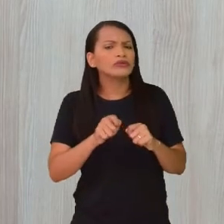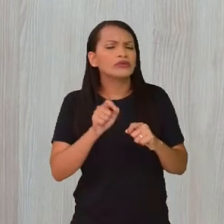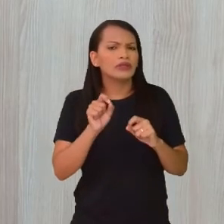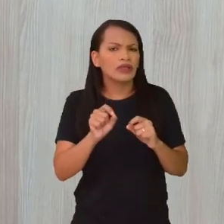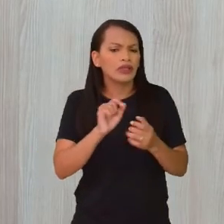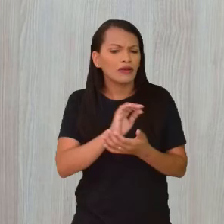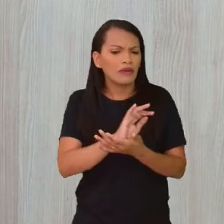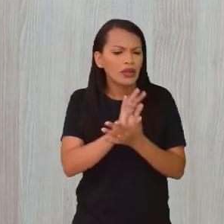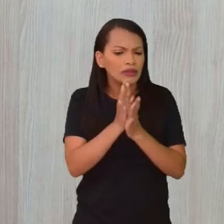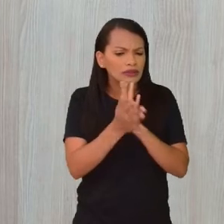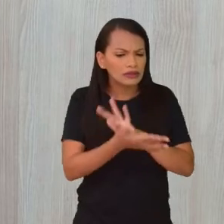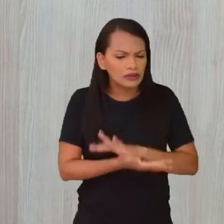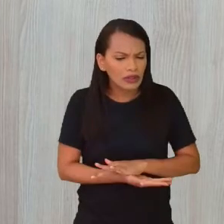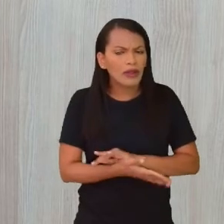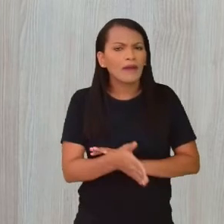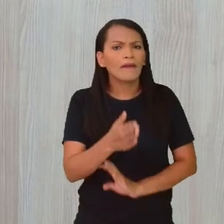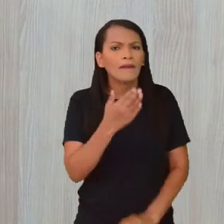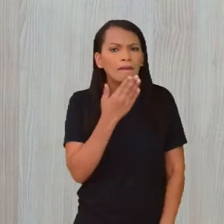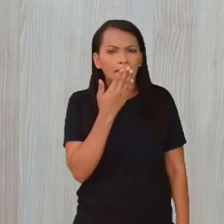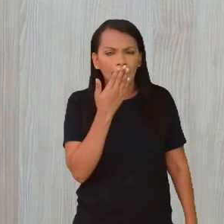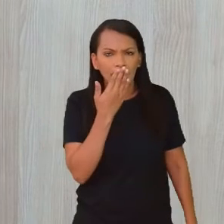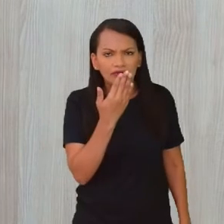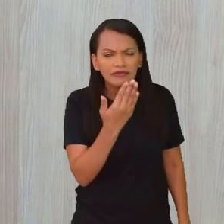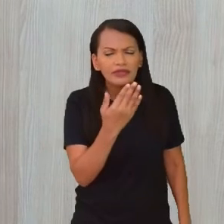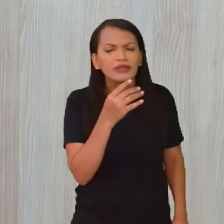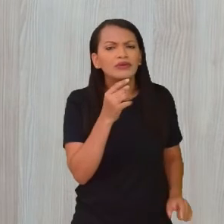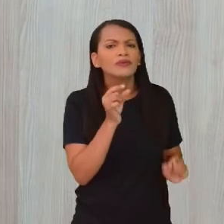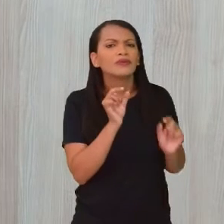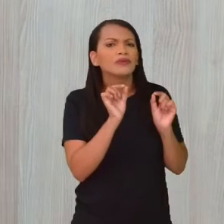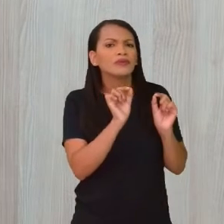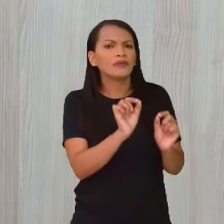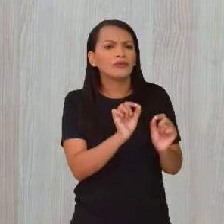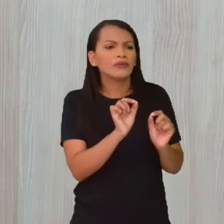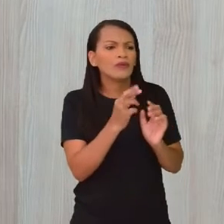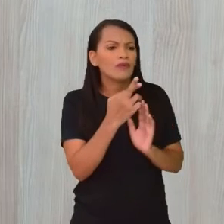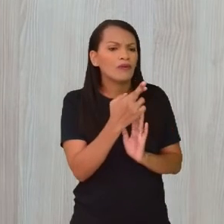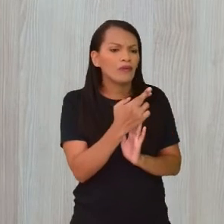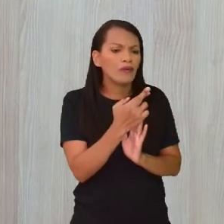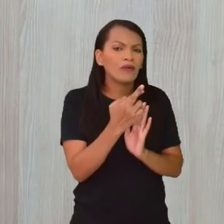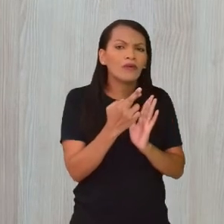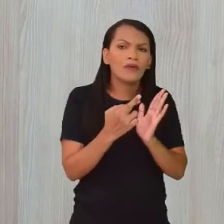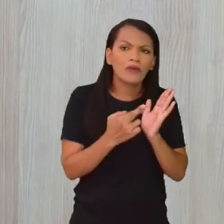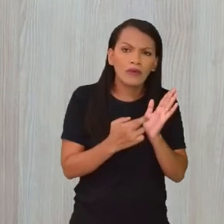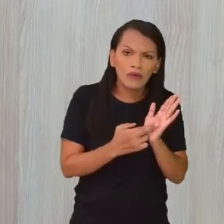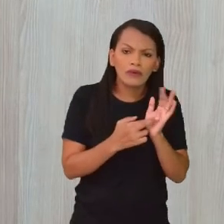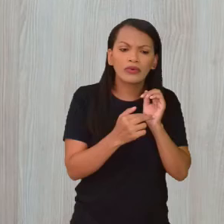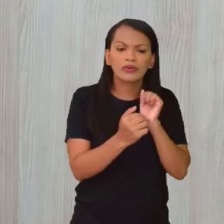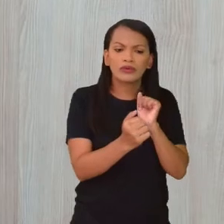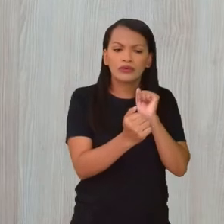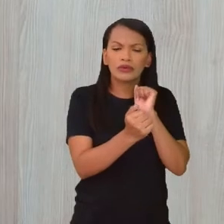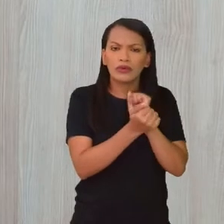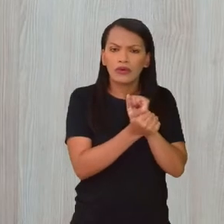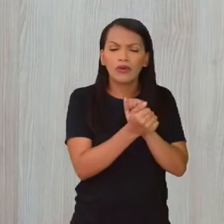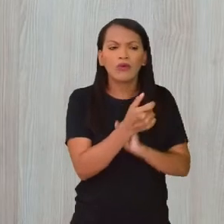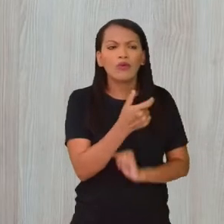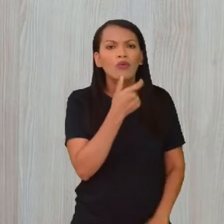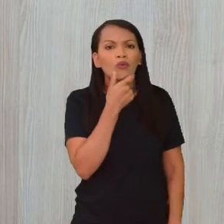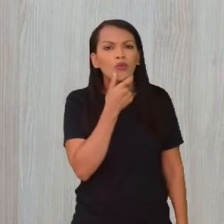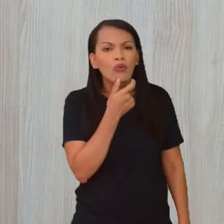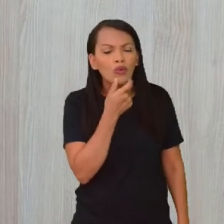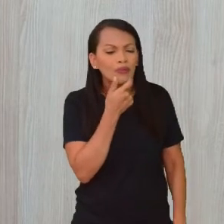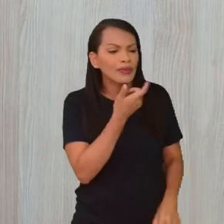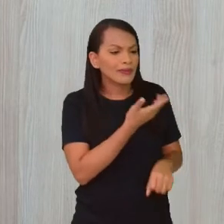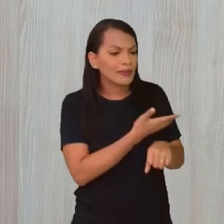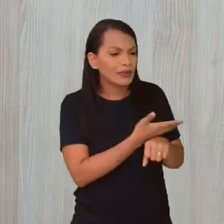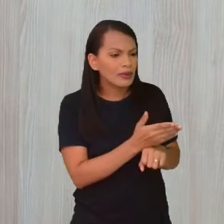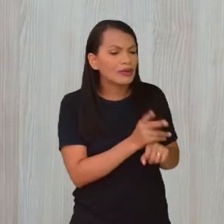patriarcal, né? Também. Onde se preferiu se manter, né, a regra ali da escravidão, onde o homem branco sempre